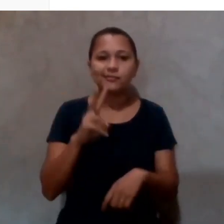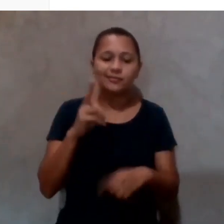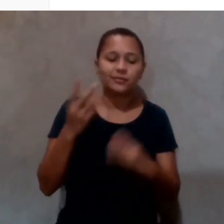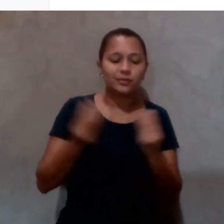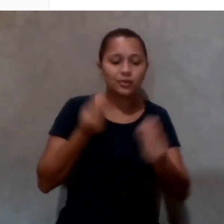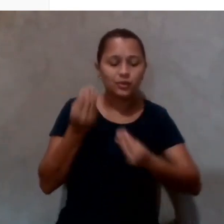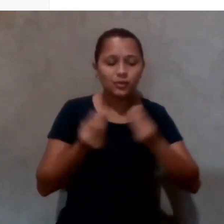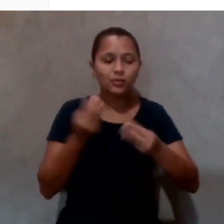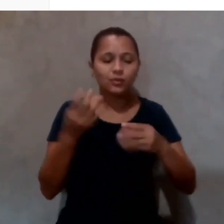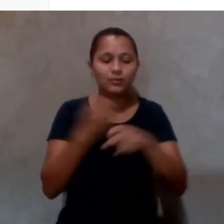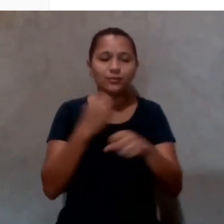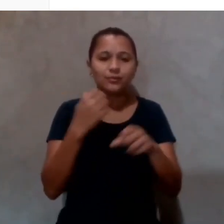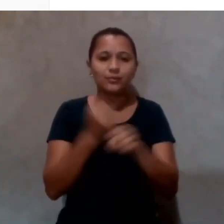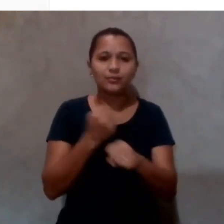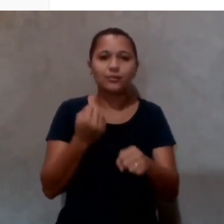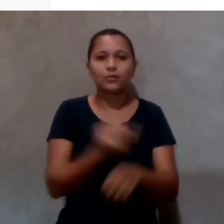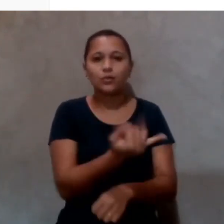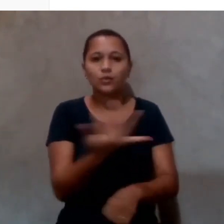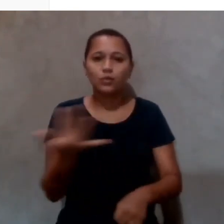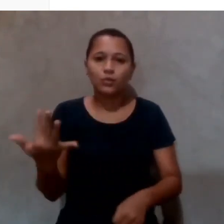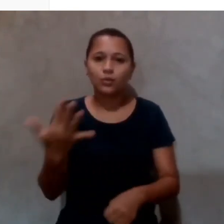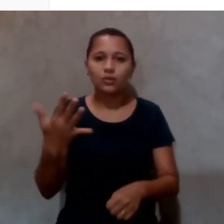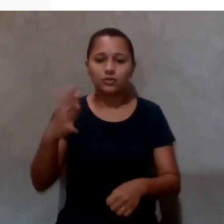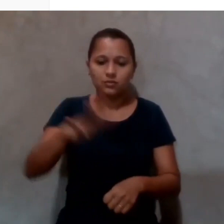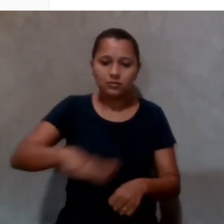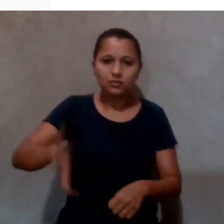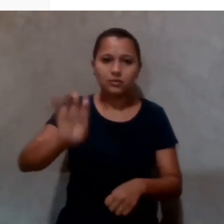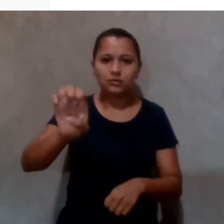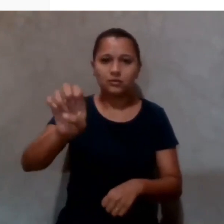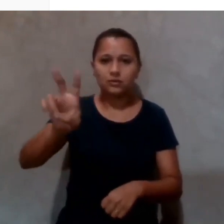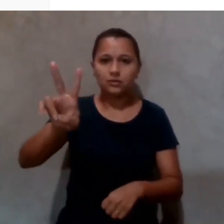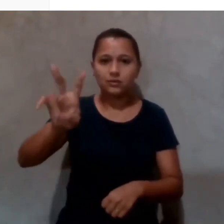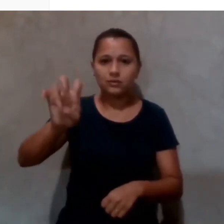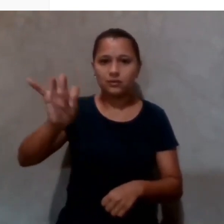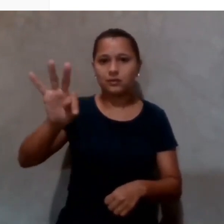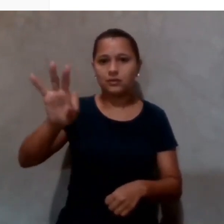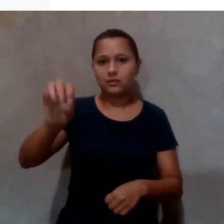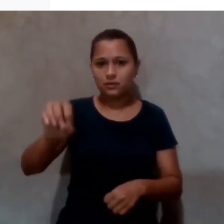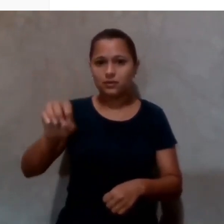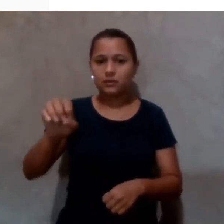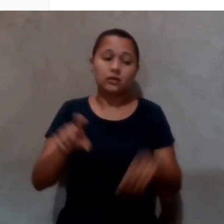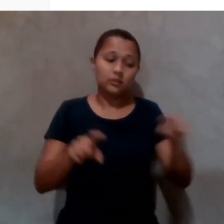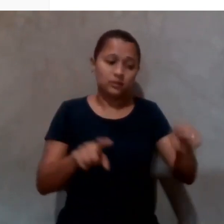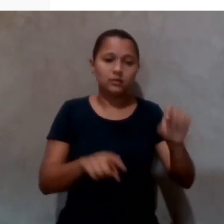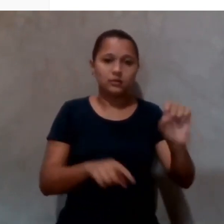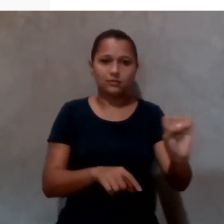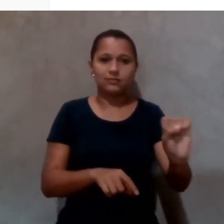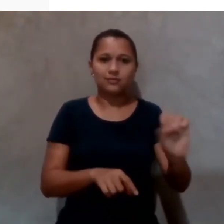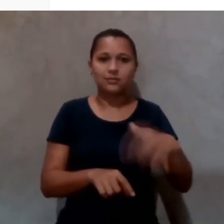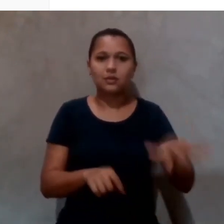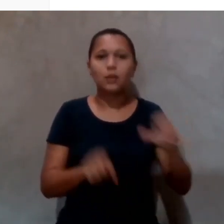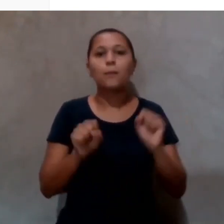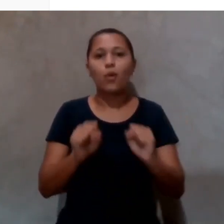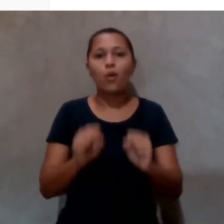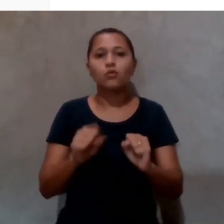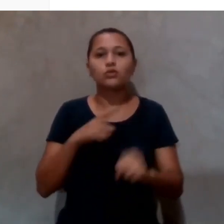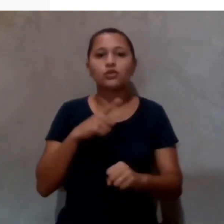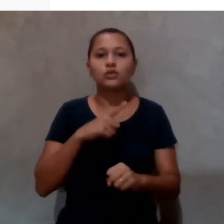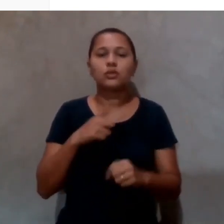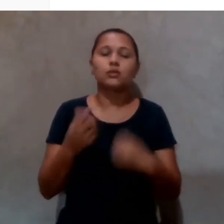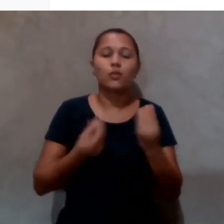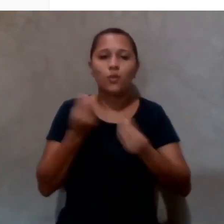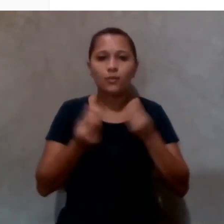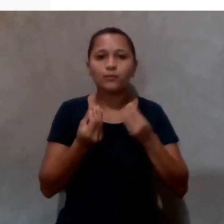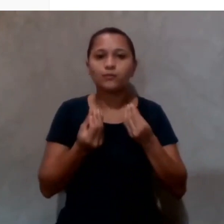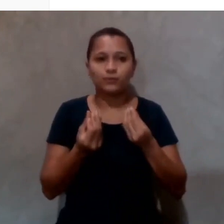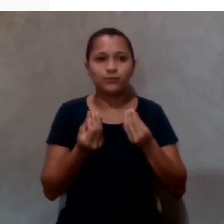essa possibilidade aqui, ó, ocorrer cara nos 4 primeiros lançamentos e coroa nos outros 2. Então,